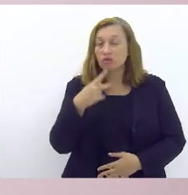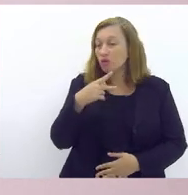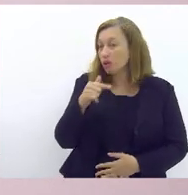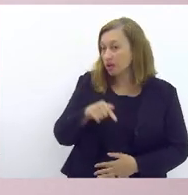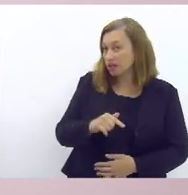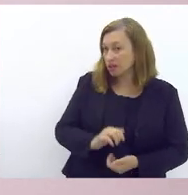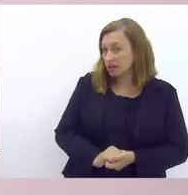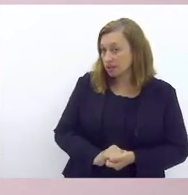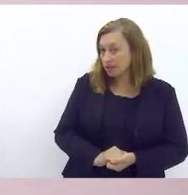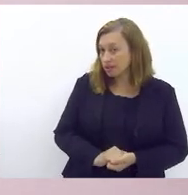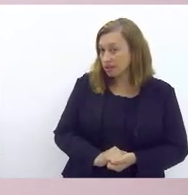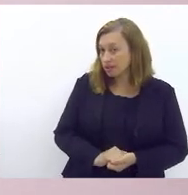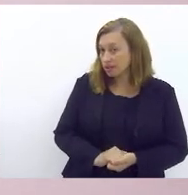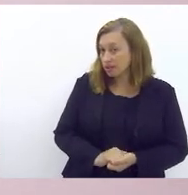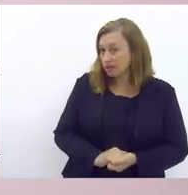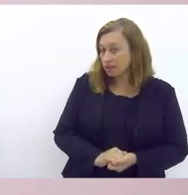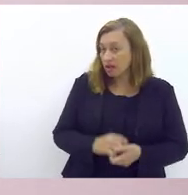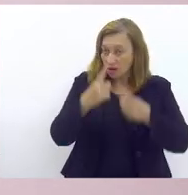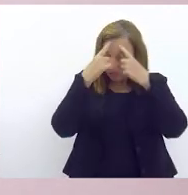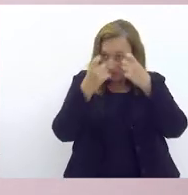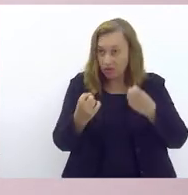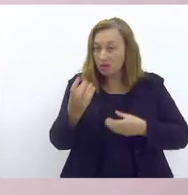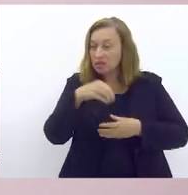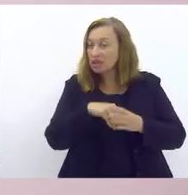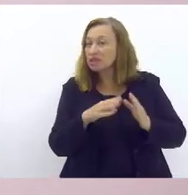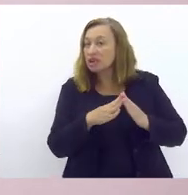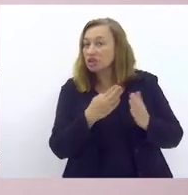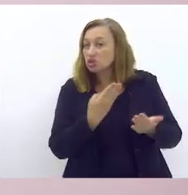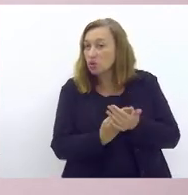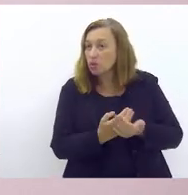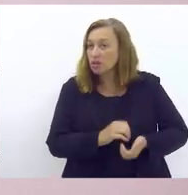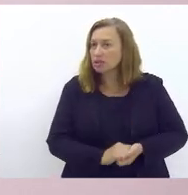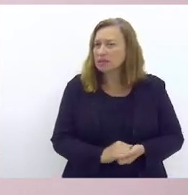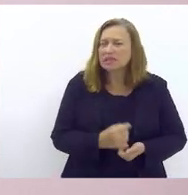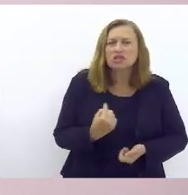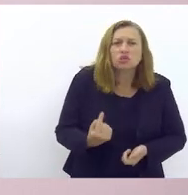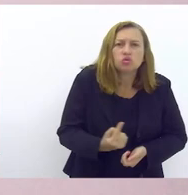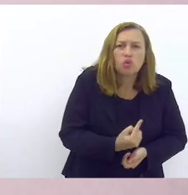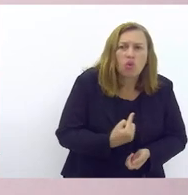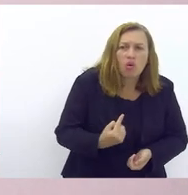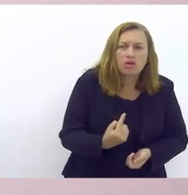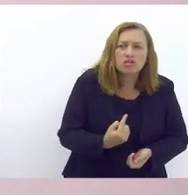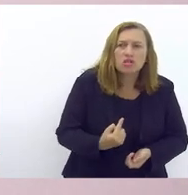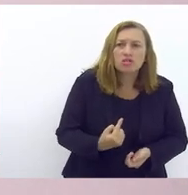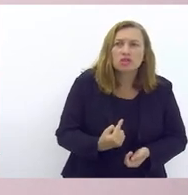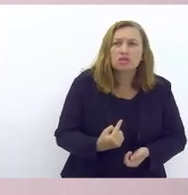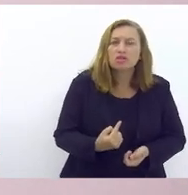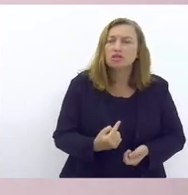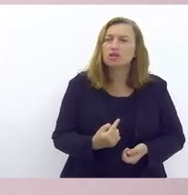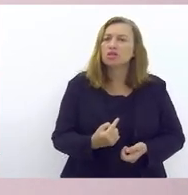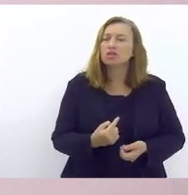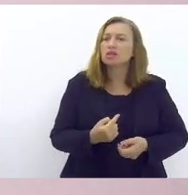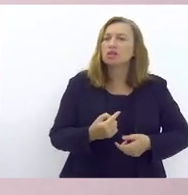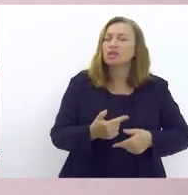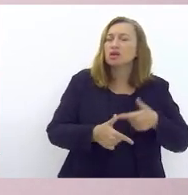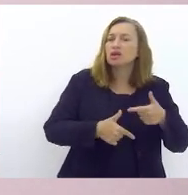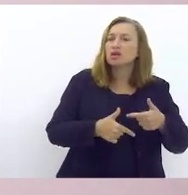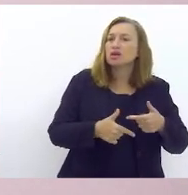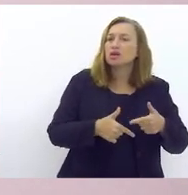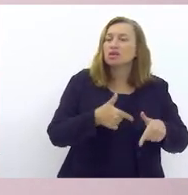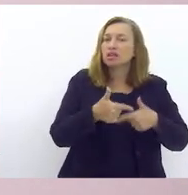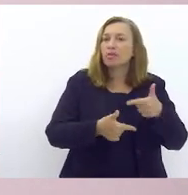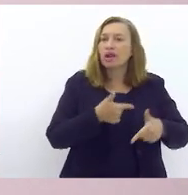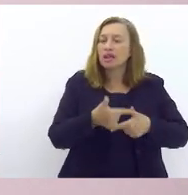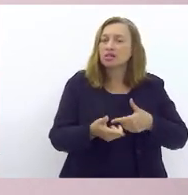aqui, a violência dentro da escola. E nós, que somos funcionários, nós estamos na linha de